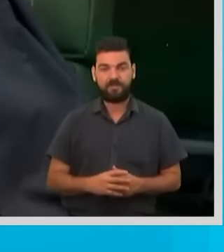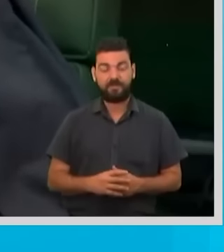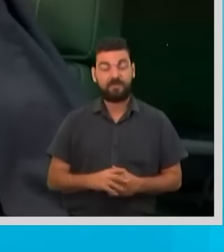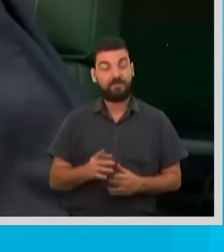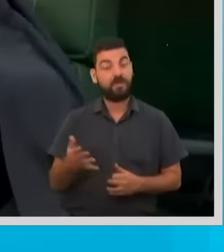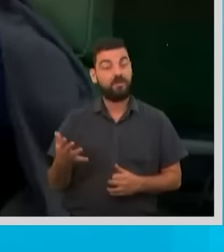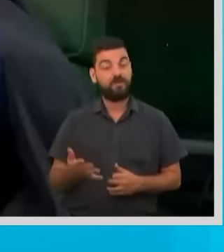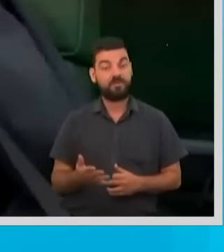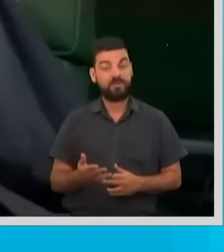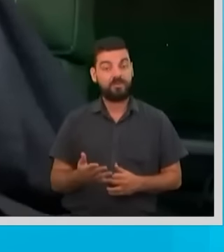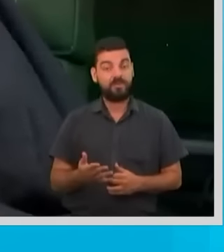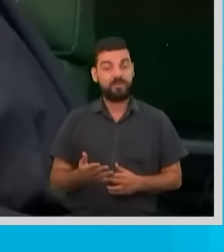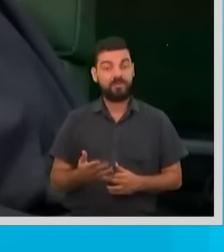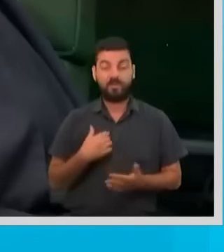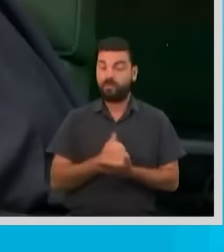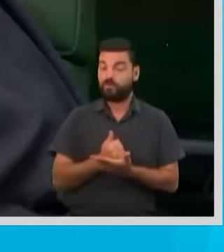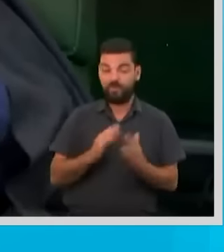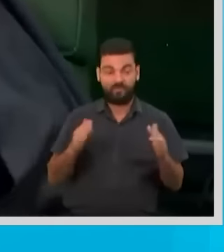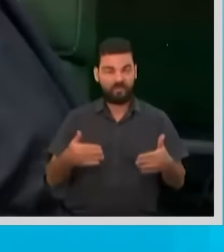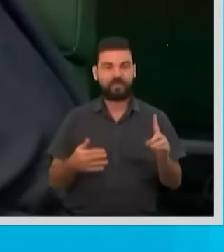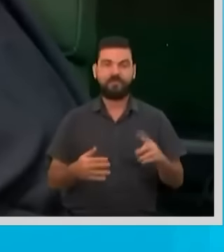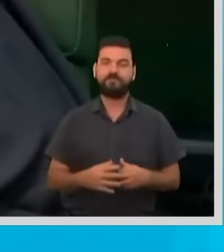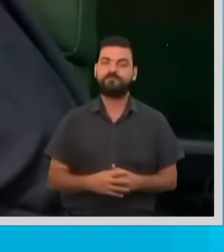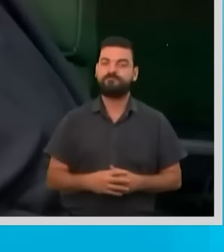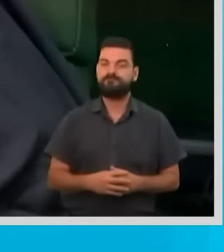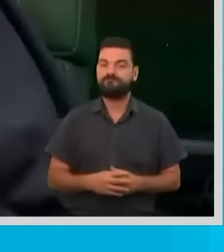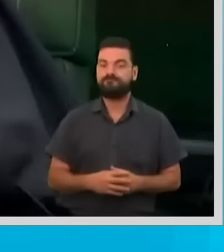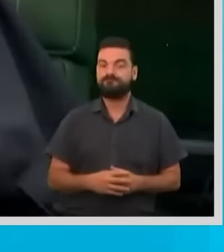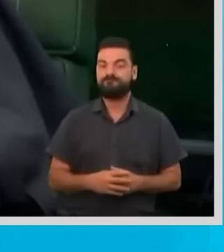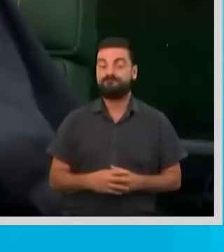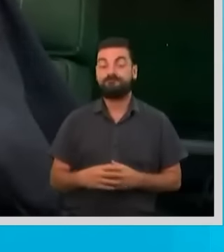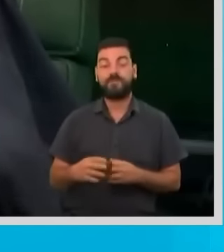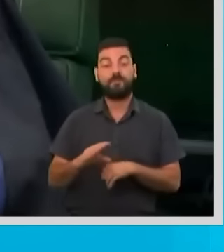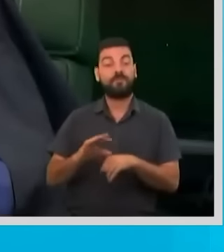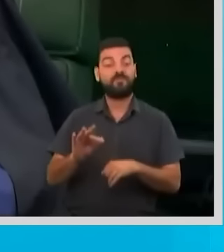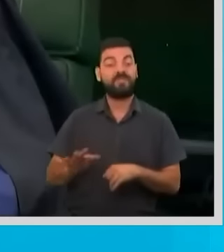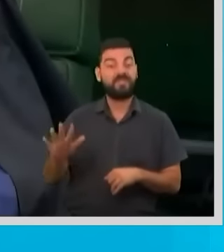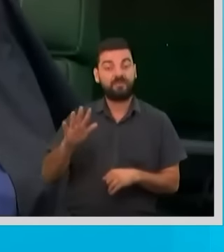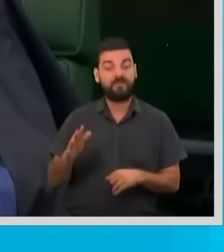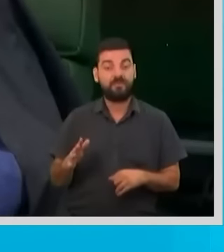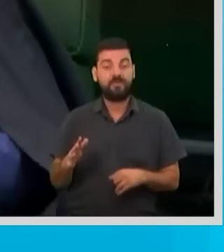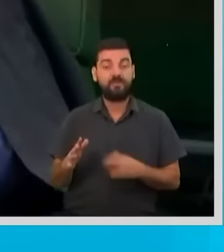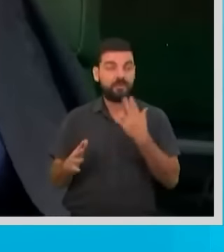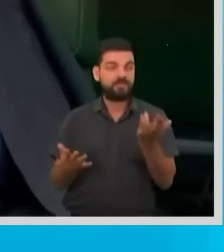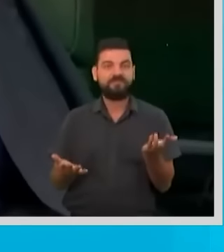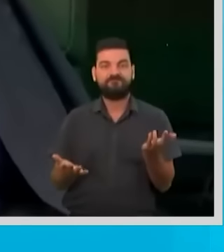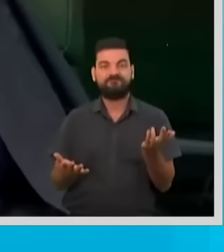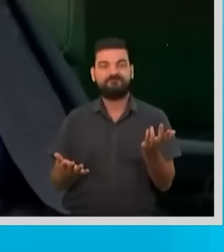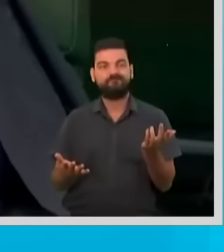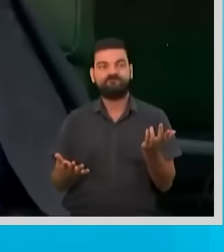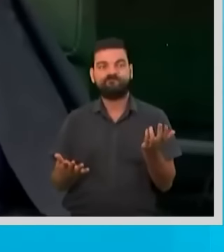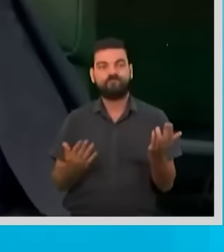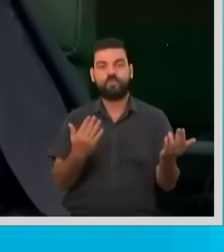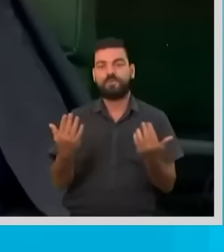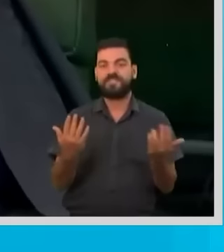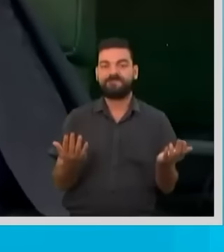cidadãos e principalmente aqueles candidatos que estavam já planejando a utilização dessa plataforma como uma forma de propagar suas ideias